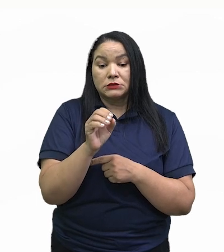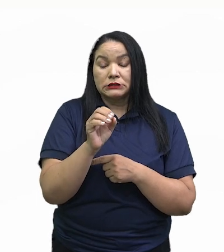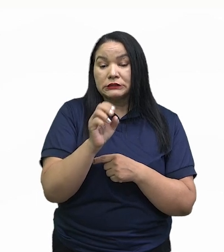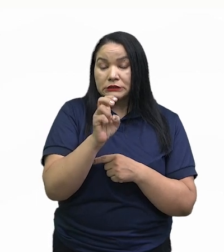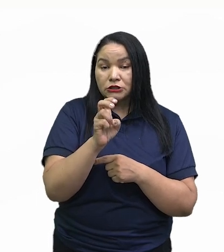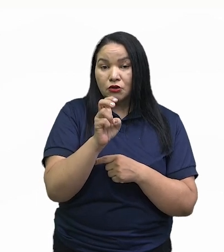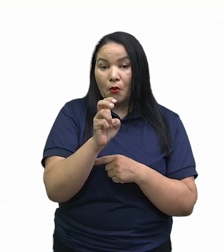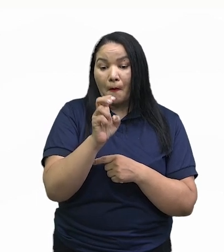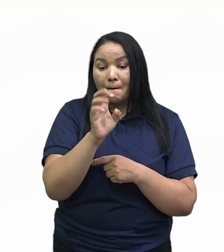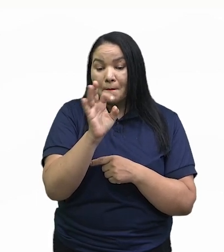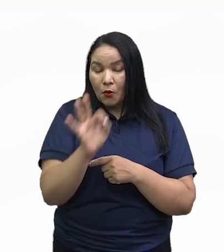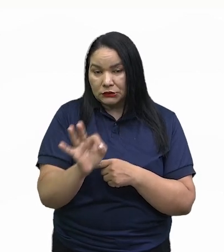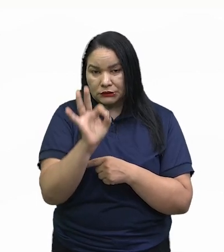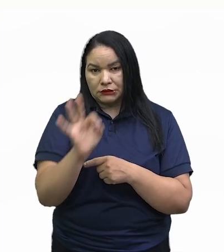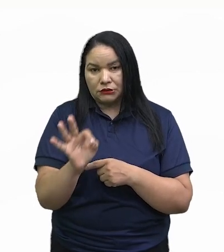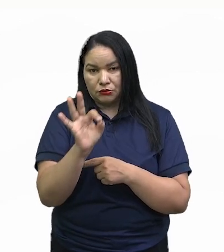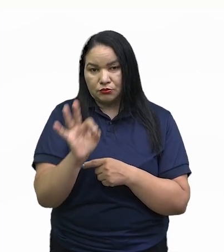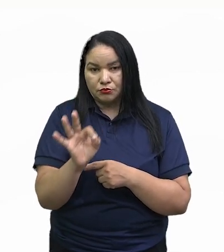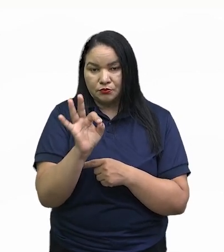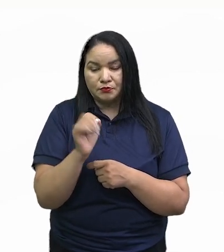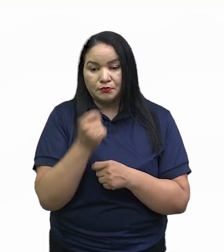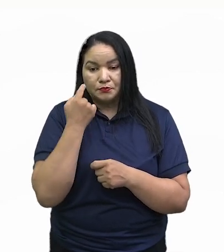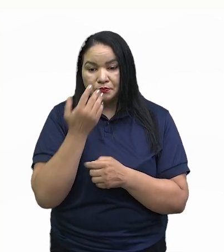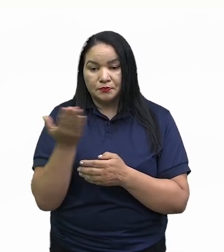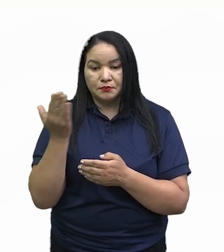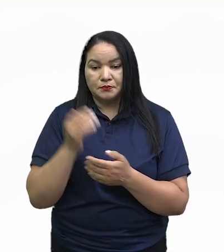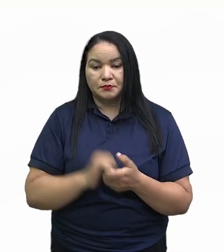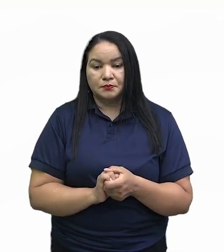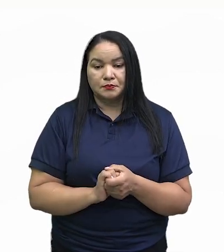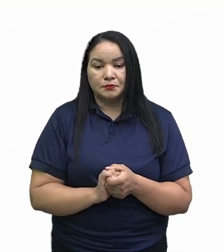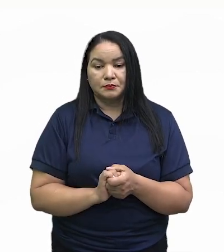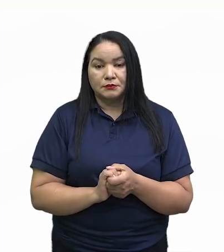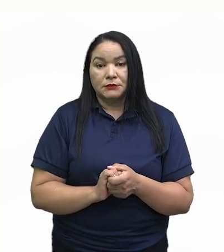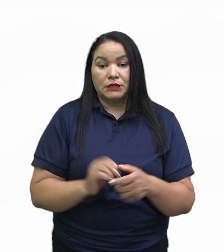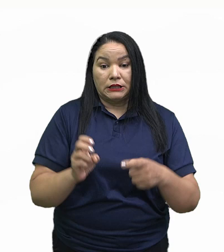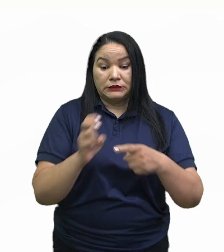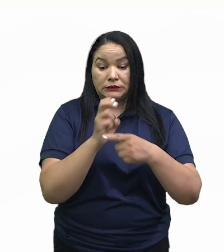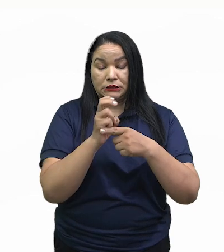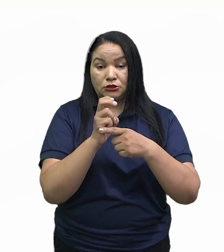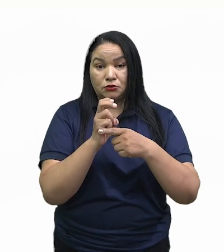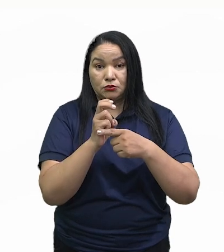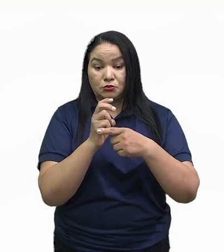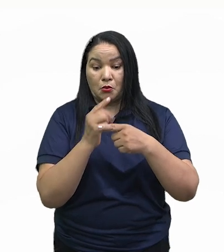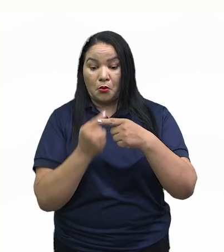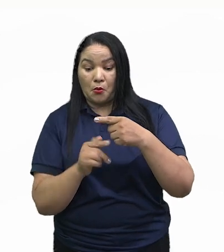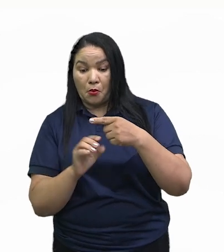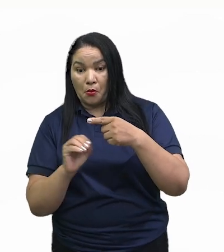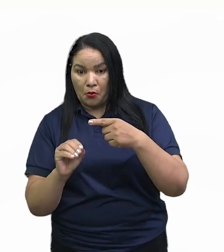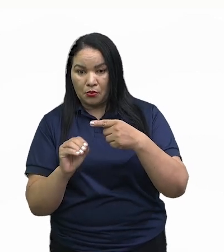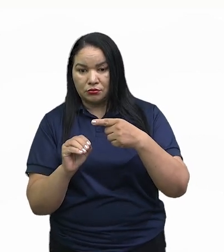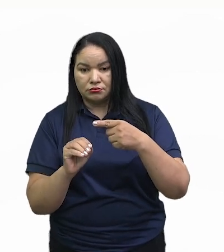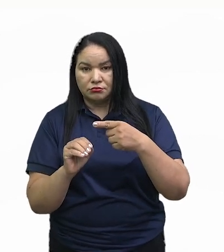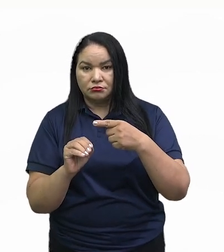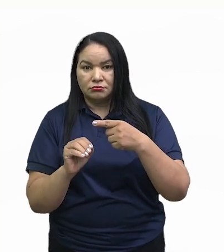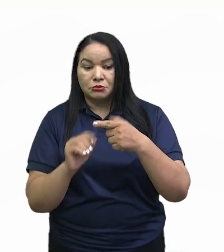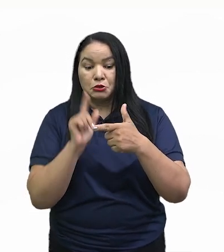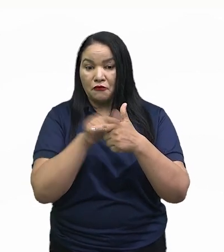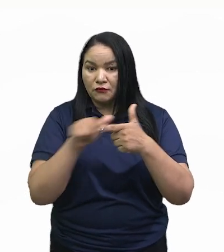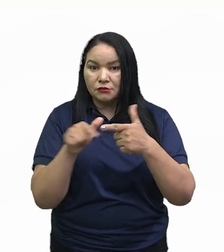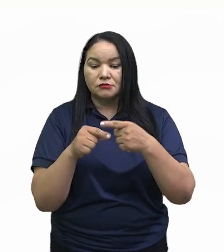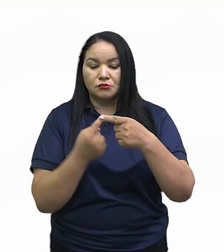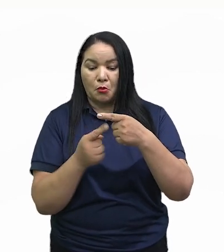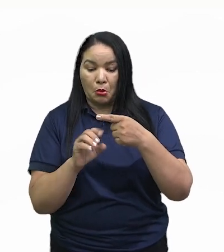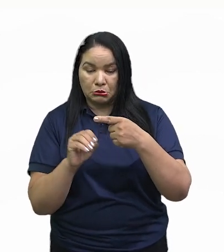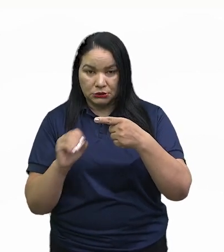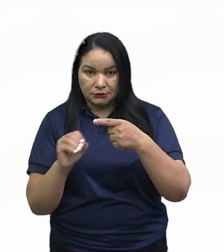5%. Olha só a leitura, 5%. viu? Você vai fazer a divisão por